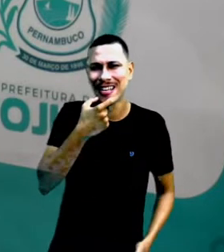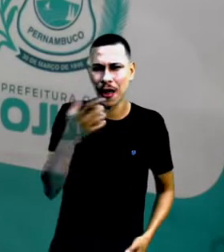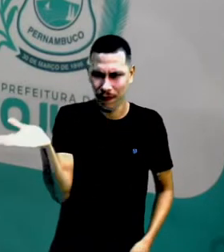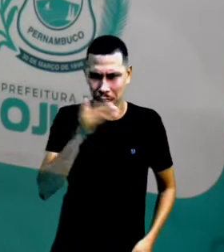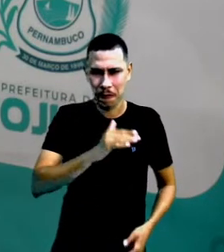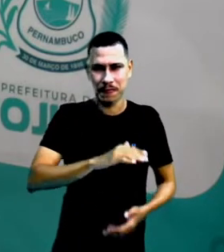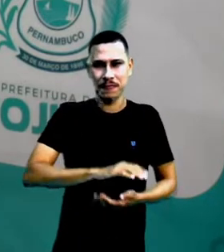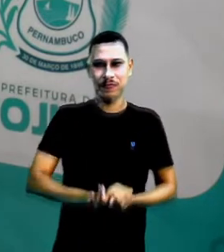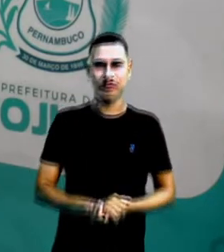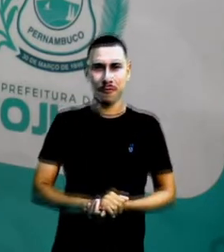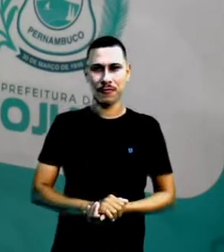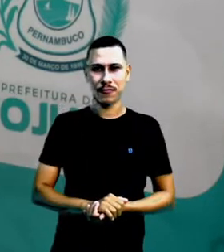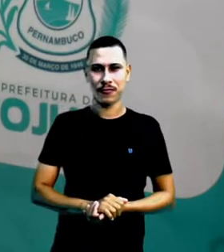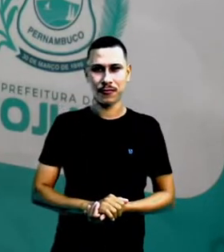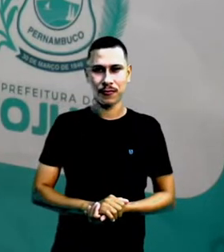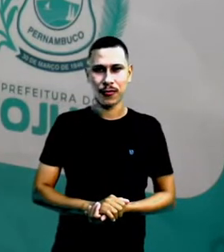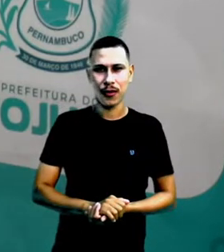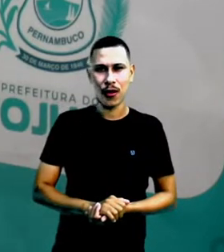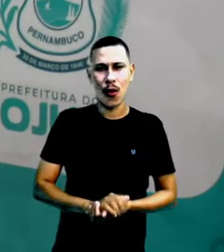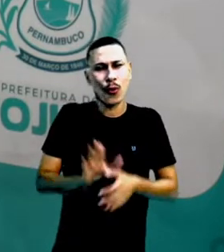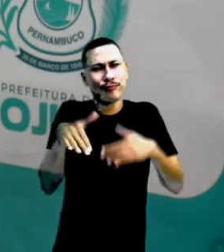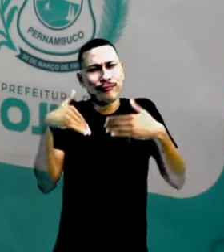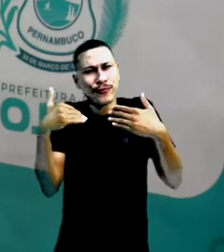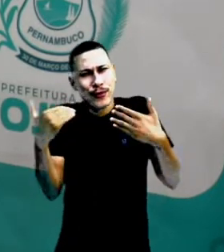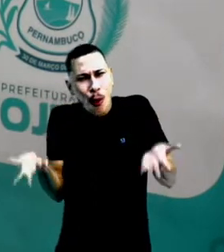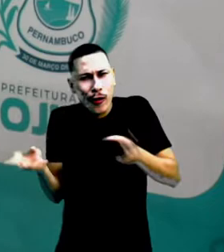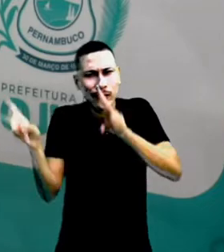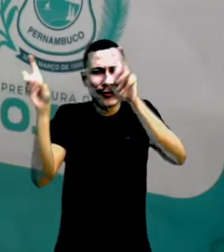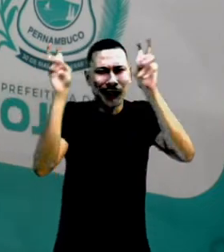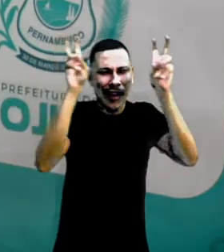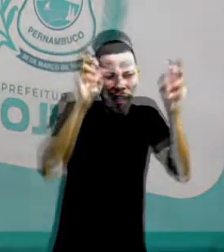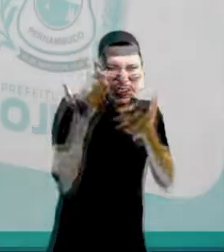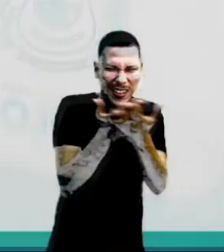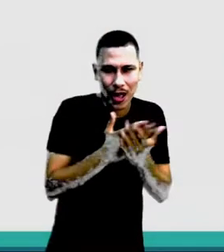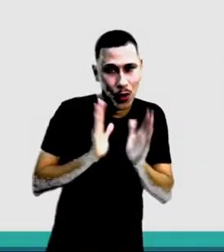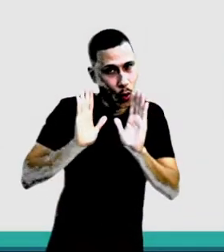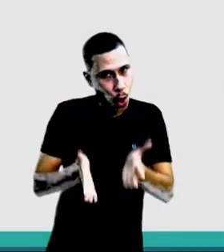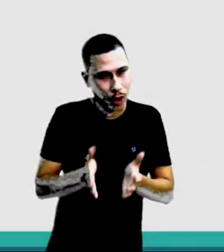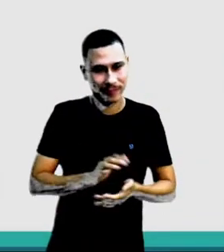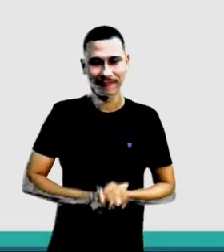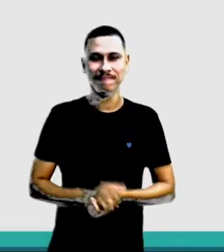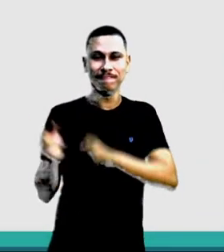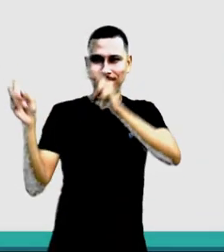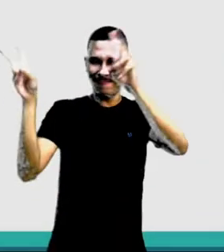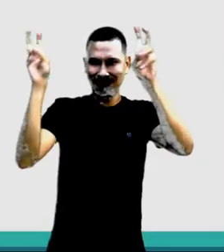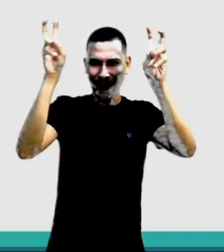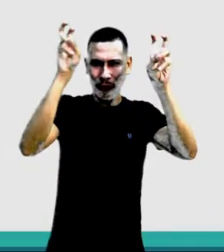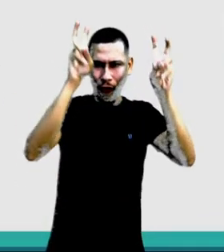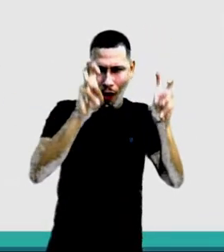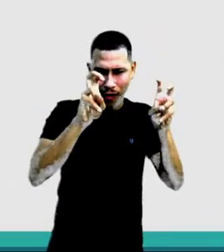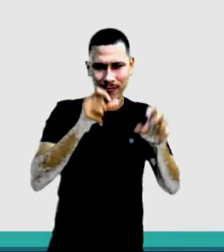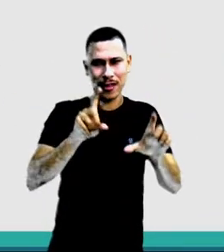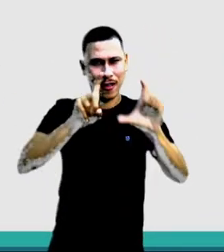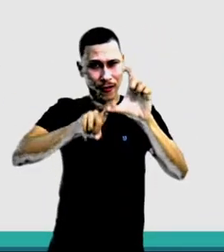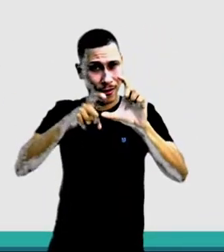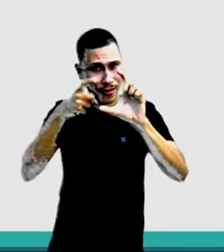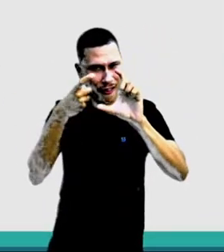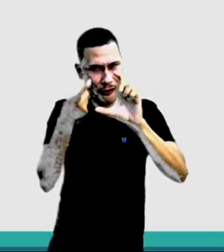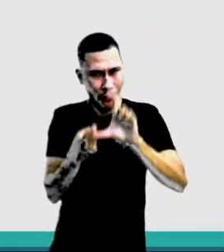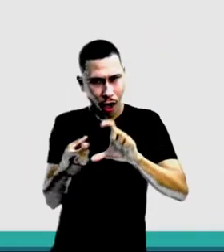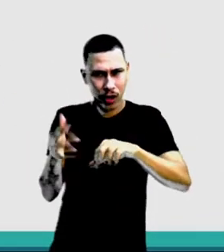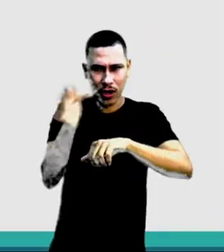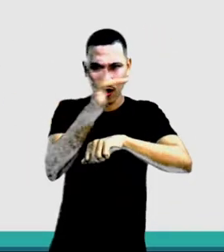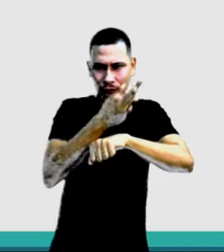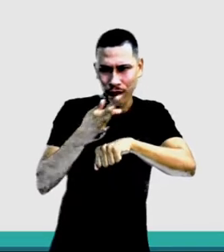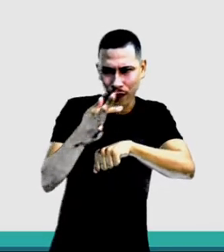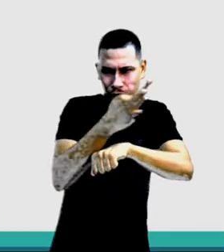Welcome! Teacher Leandro, qual será a nossa aula de hoje? Nossa aula de hoje será a seguinte: Formal and